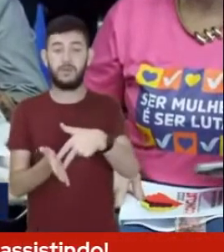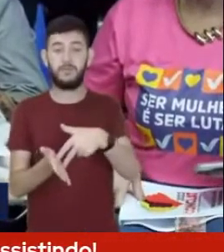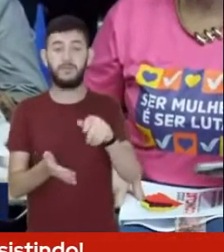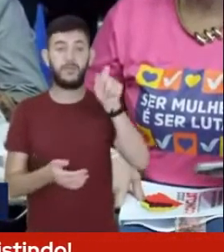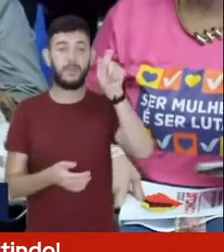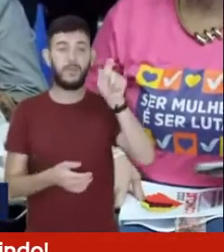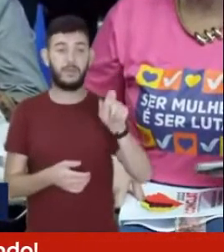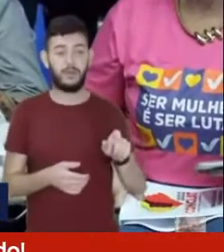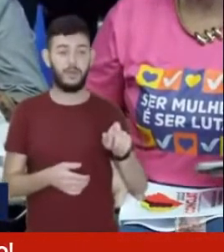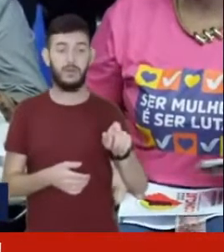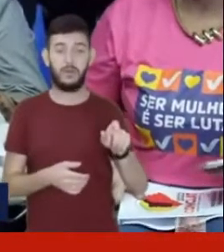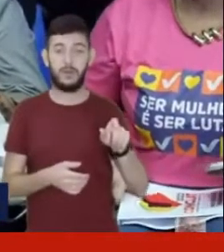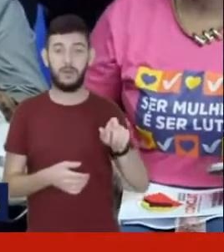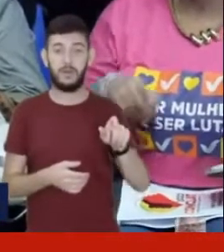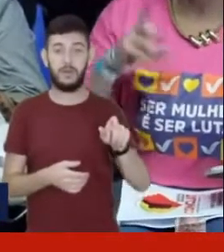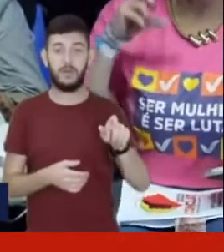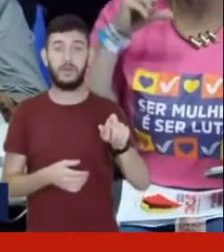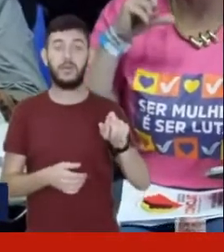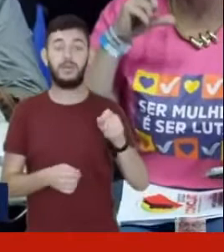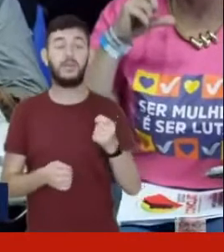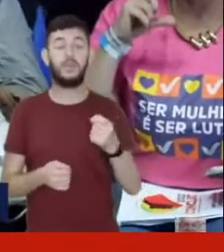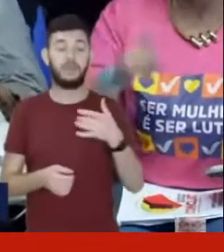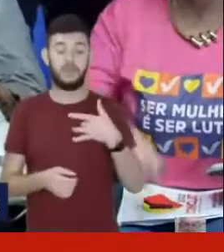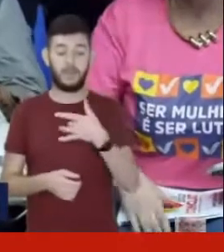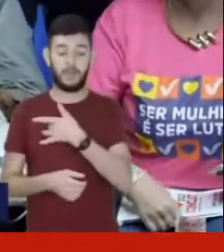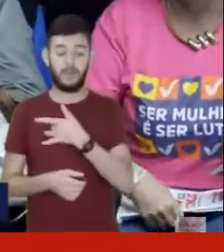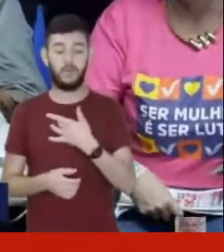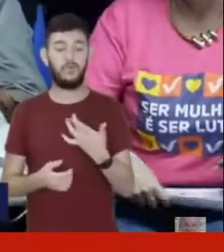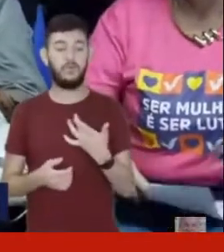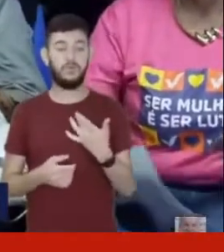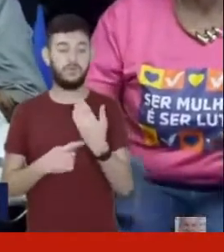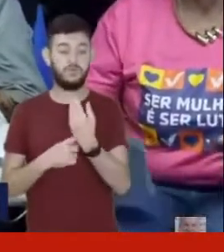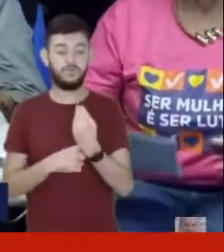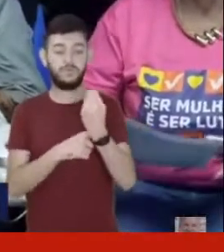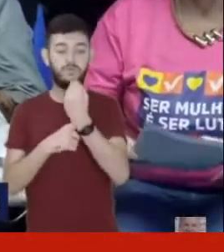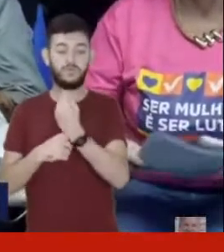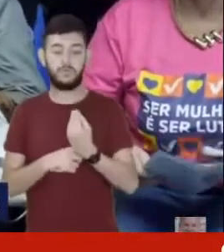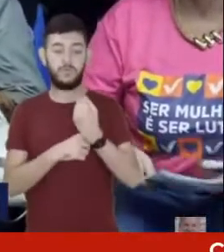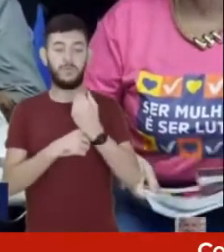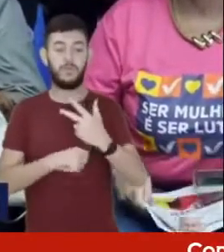Nova Central, mas fez questão de vir nesse ato aqui. Obrigado, Oswaldo.